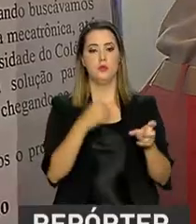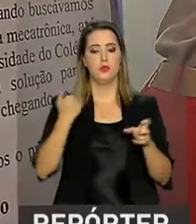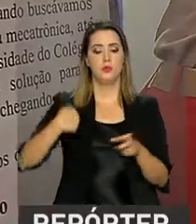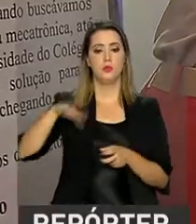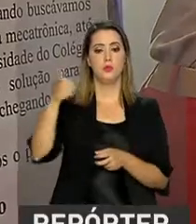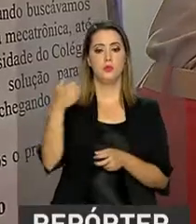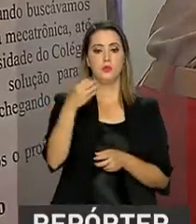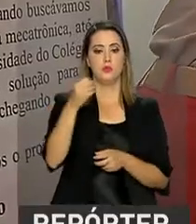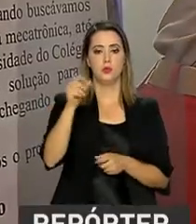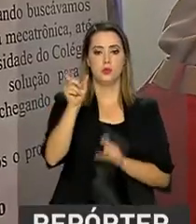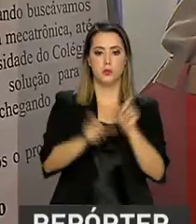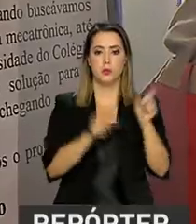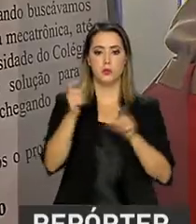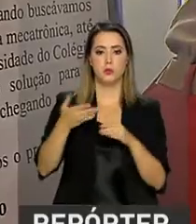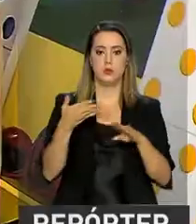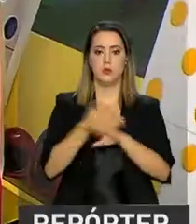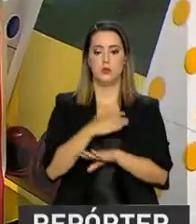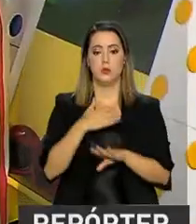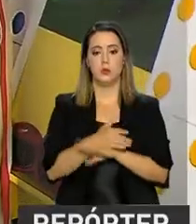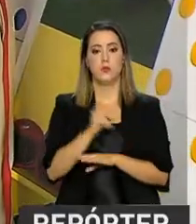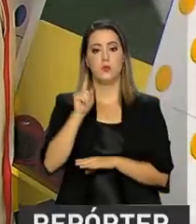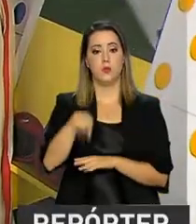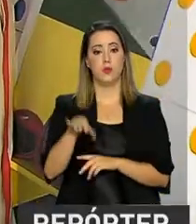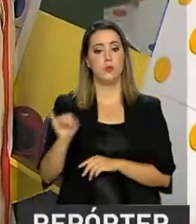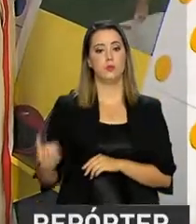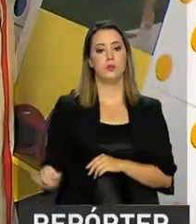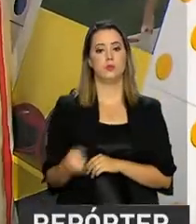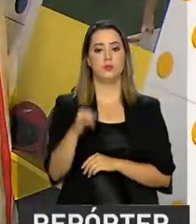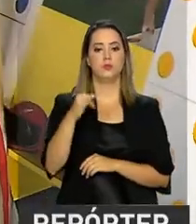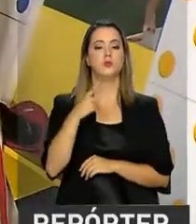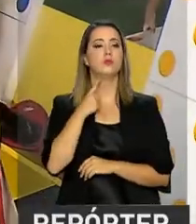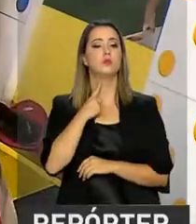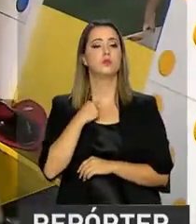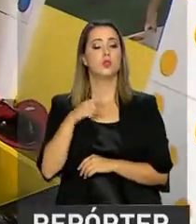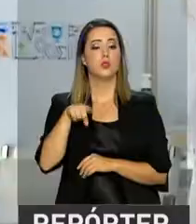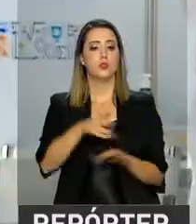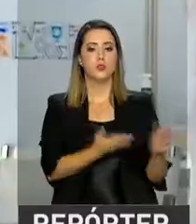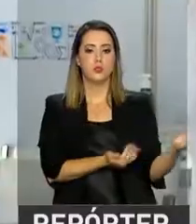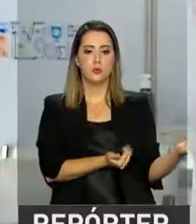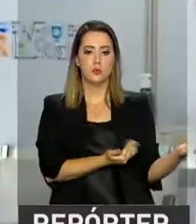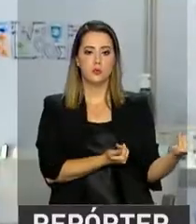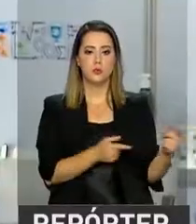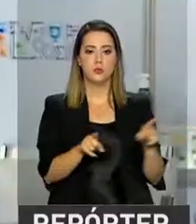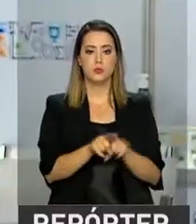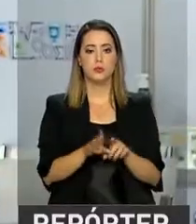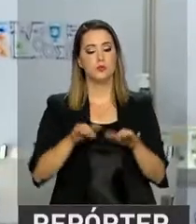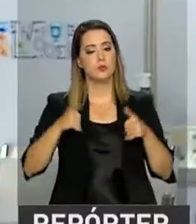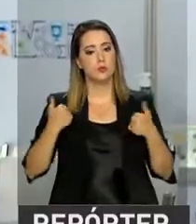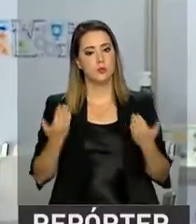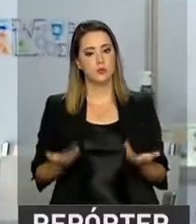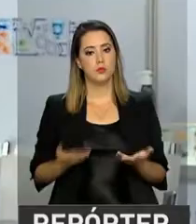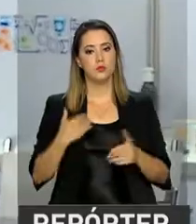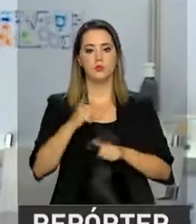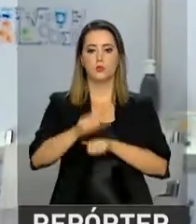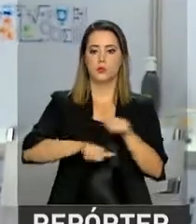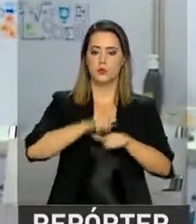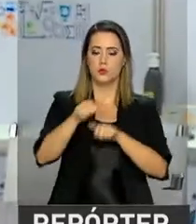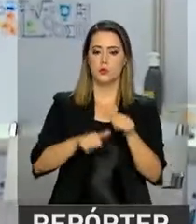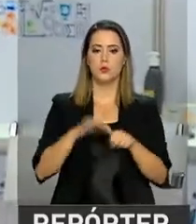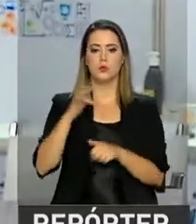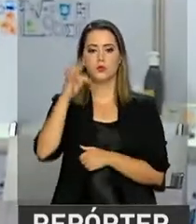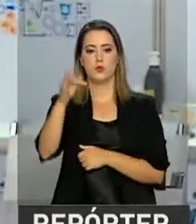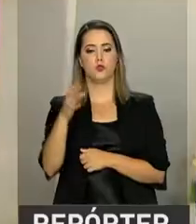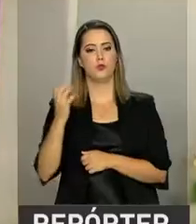mil pessoas passem por aqui uma chance de despertar o interesse nos jovens pra quem sabe se tornarem futuros